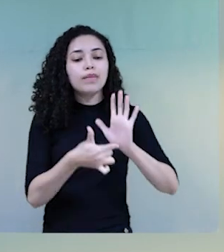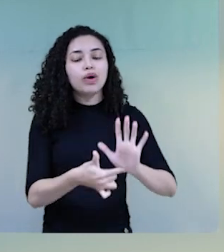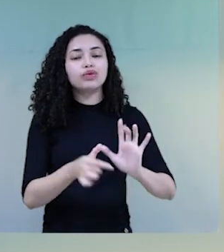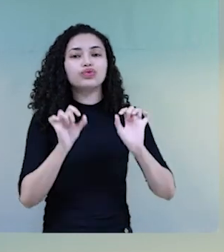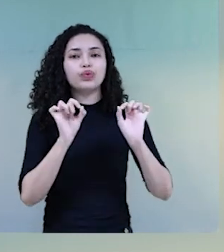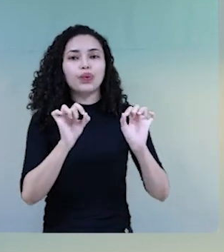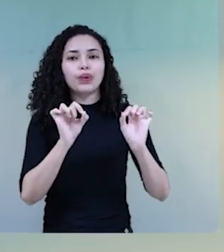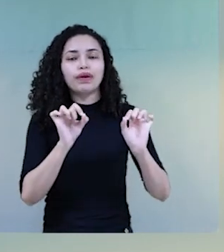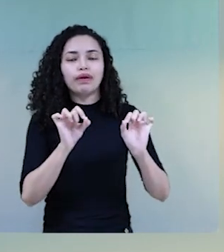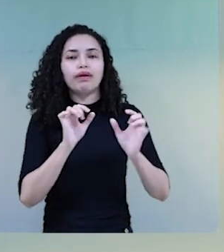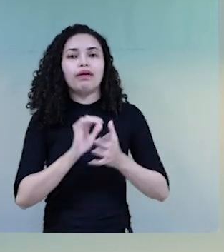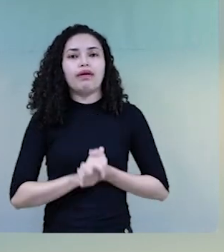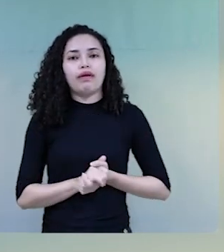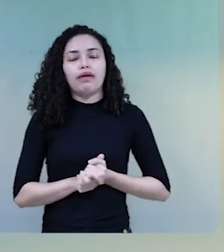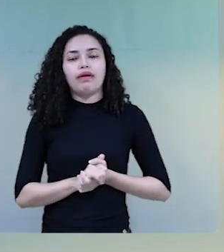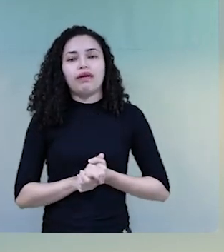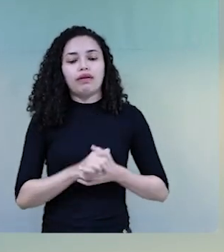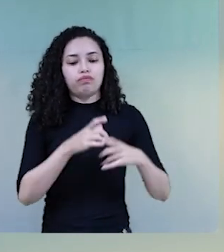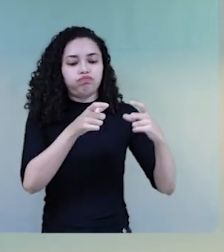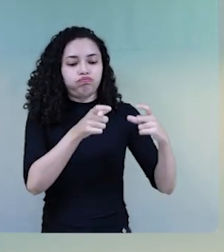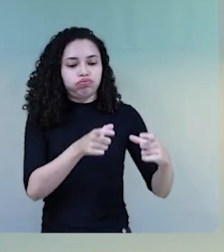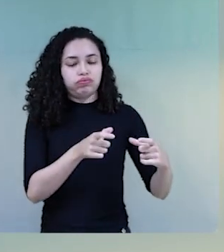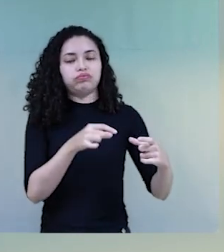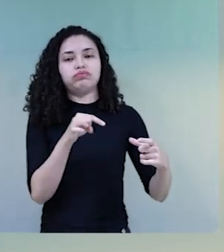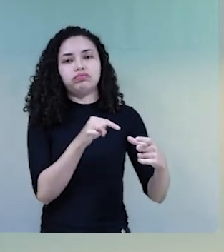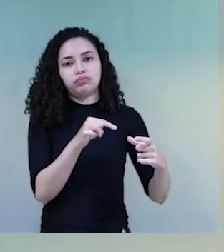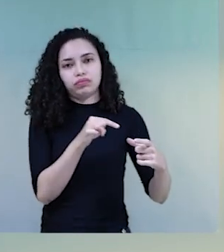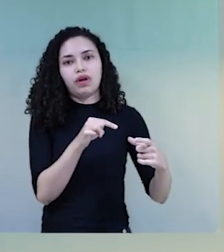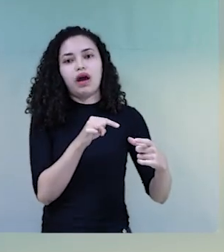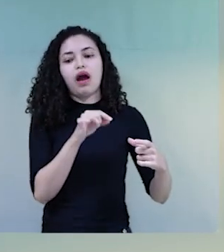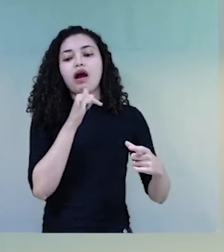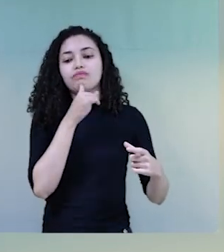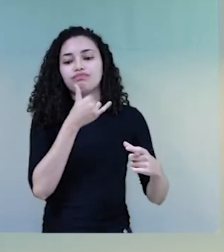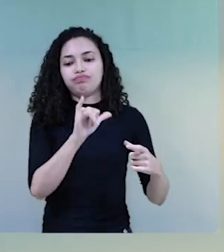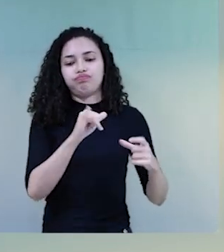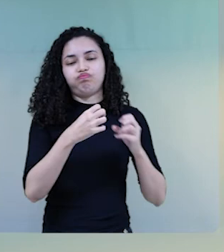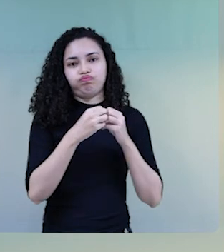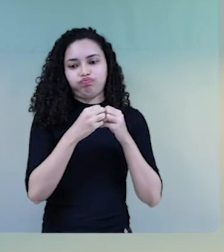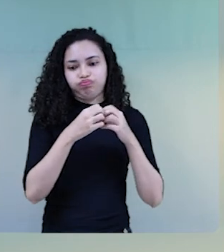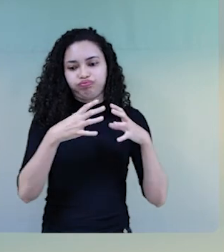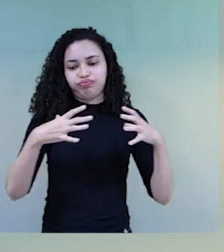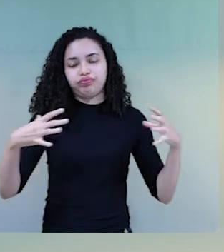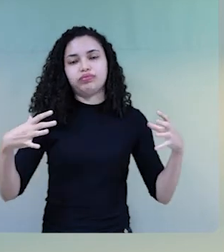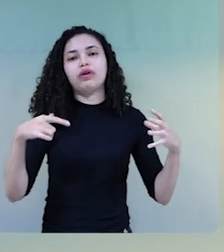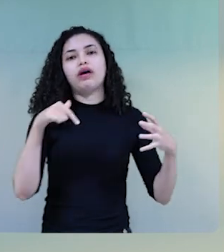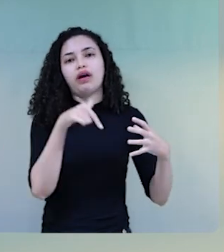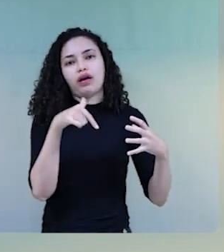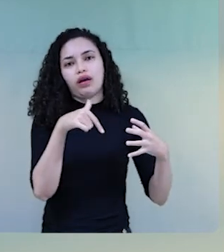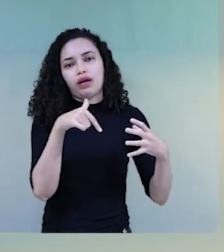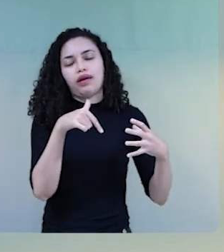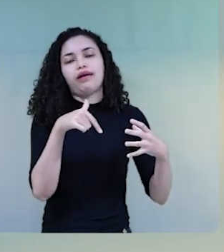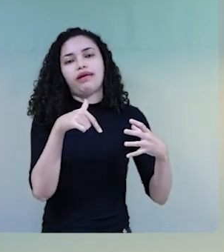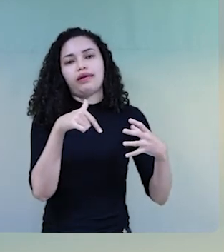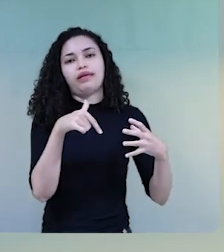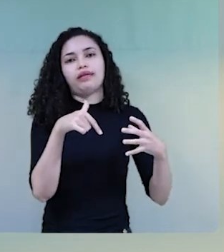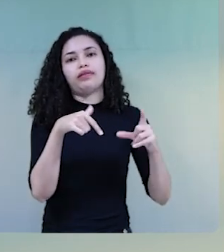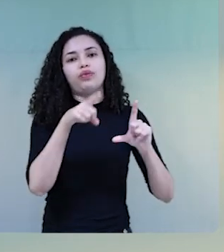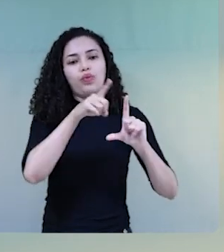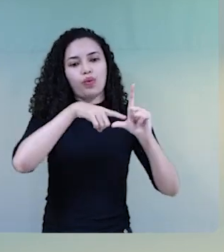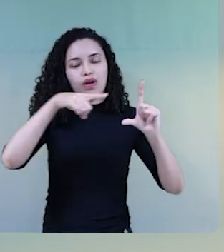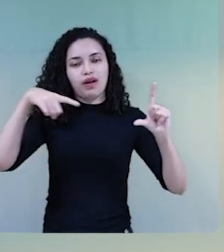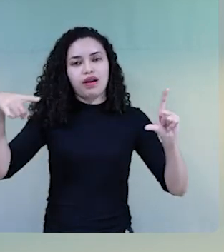comportamento da tensão, tá? Em função da tua corrente elétrica. Então, isso aqui é a parte matemática gráfica da função da equação do teu